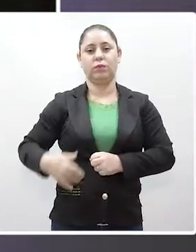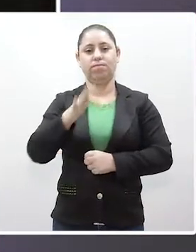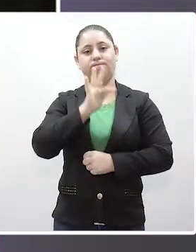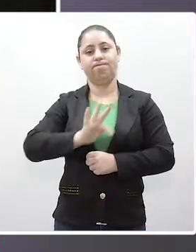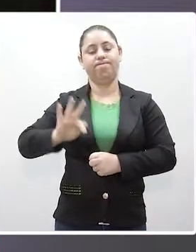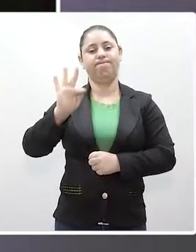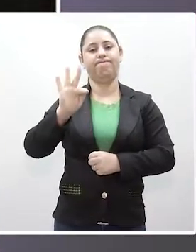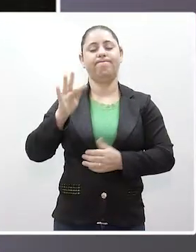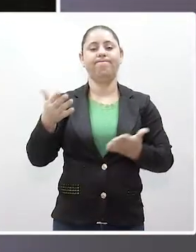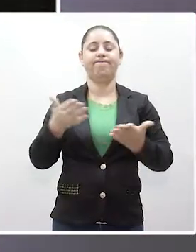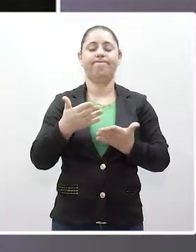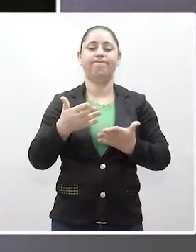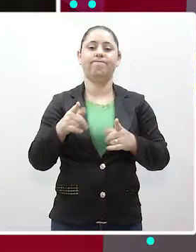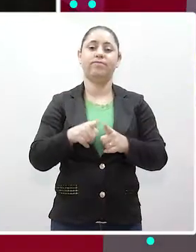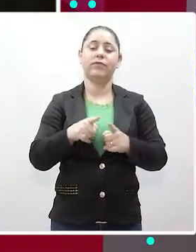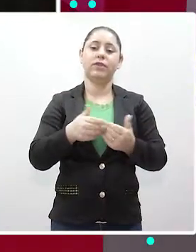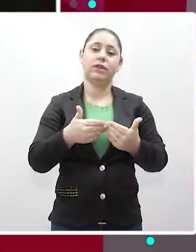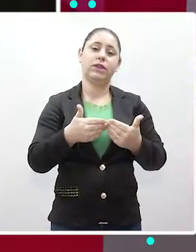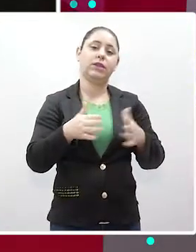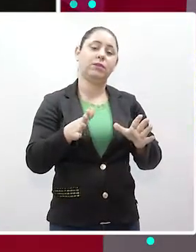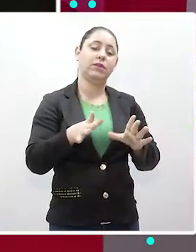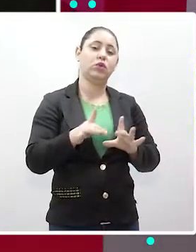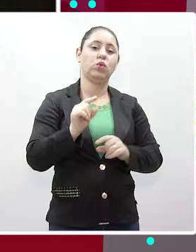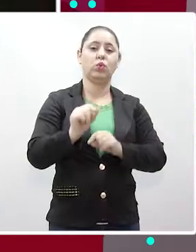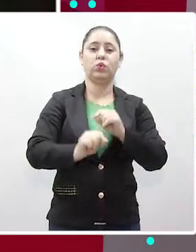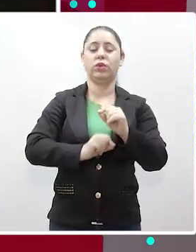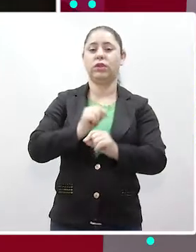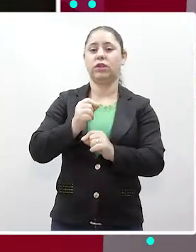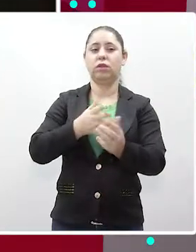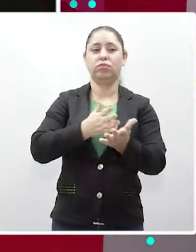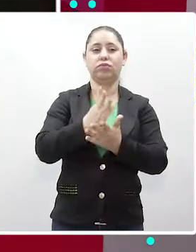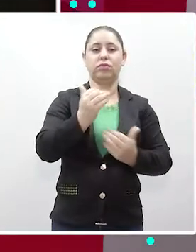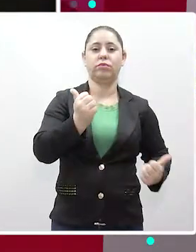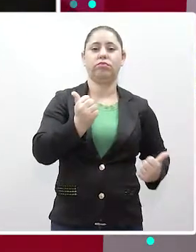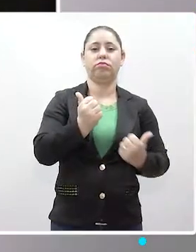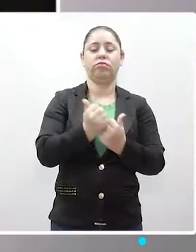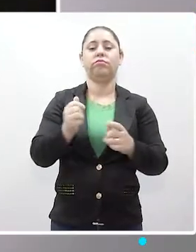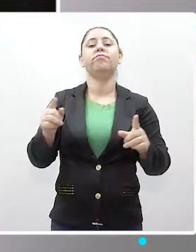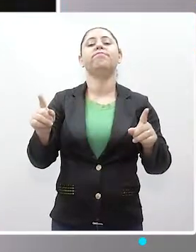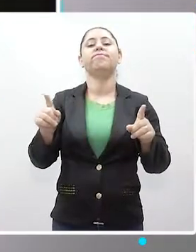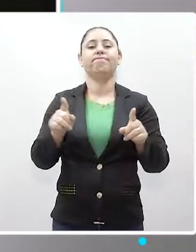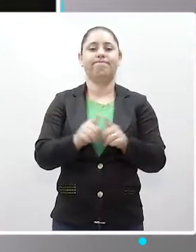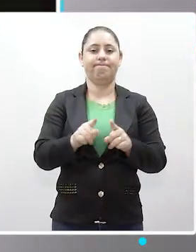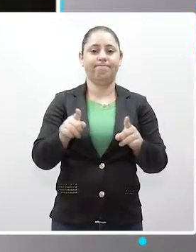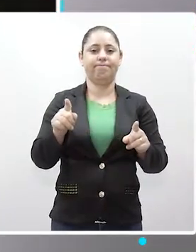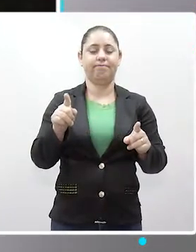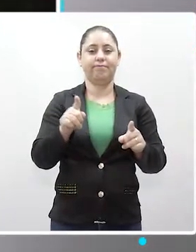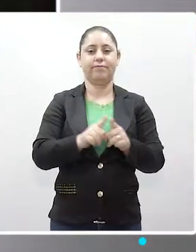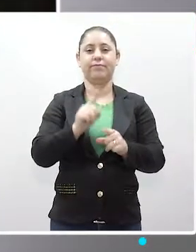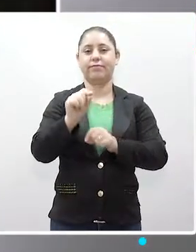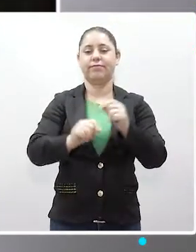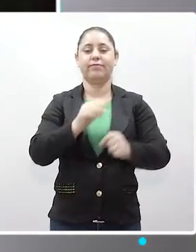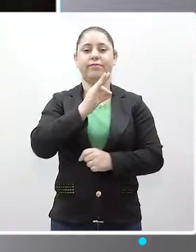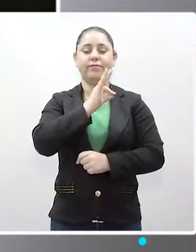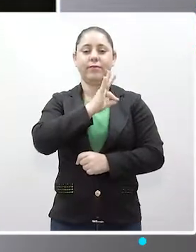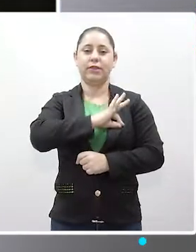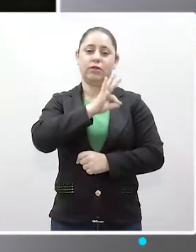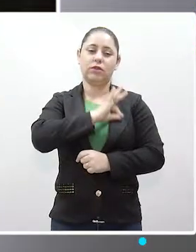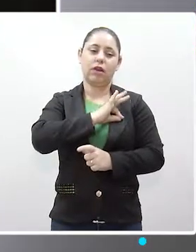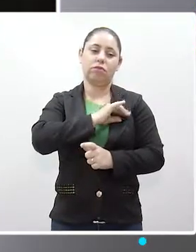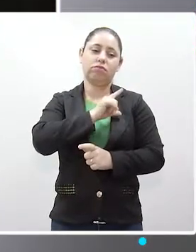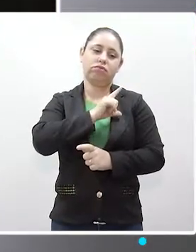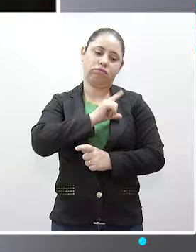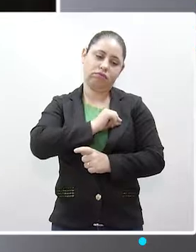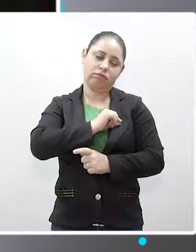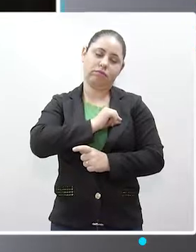federal também acabou cedendo e liberando linhas de apoio também nesse sentido. No caso do auxílio, um auxílio menor,